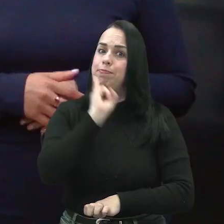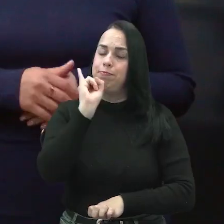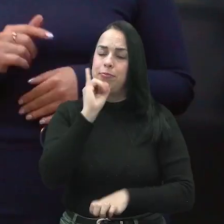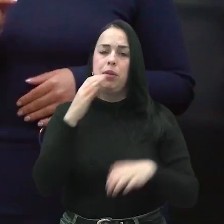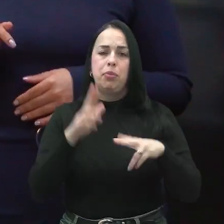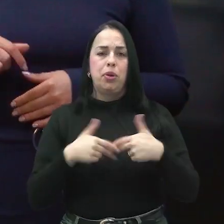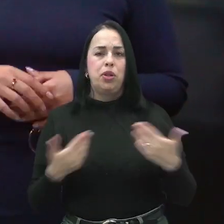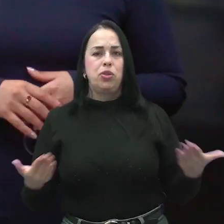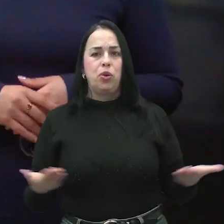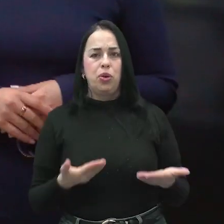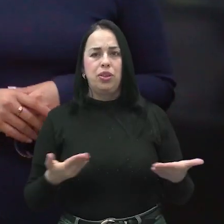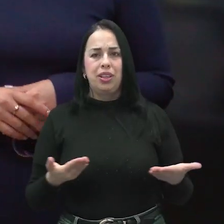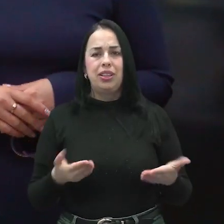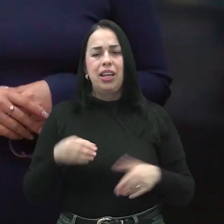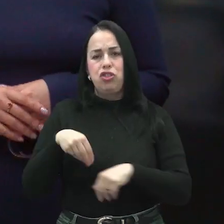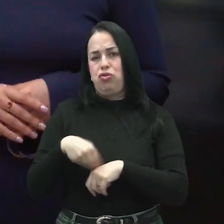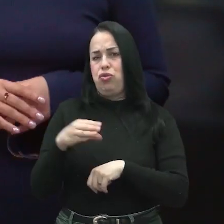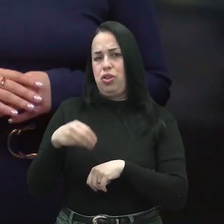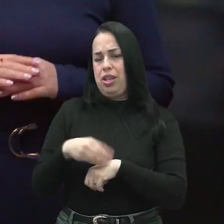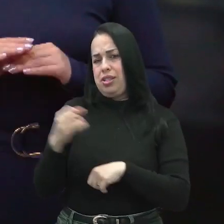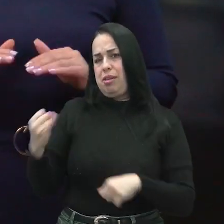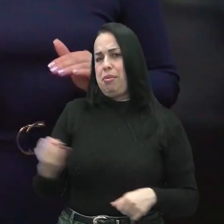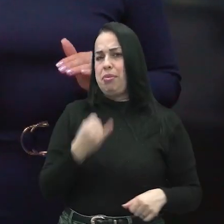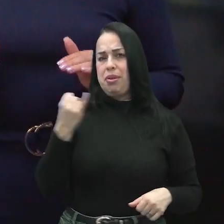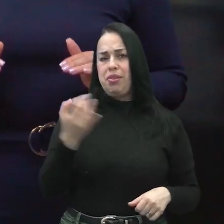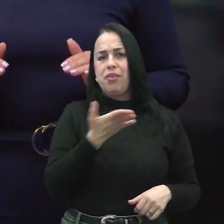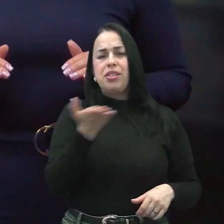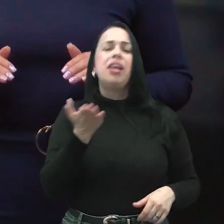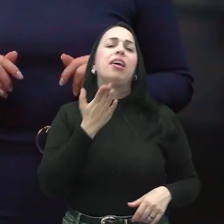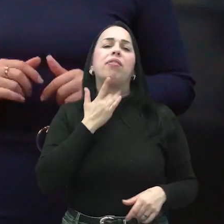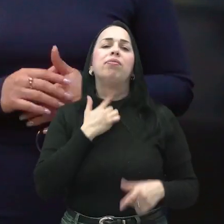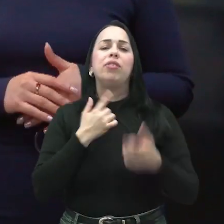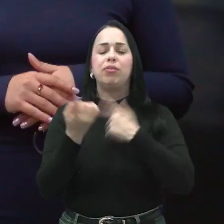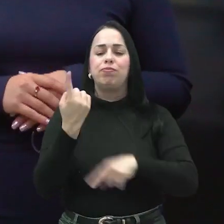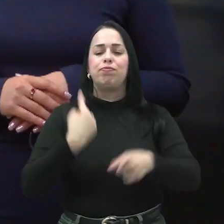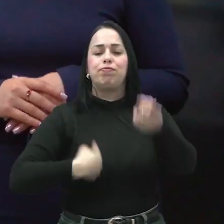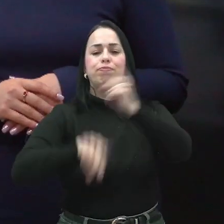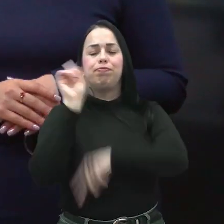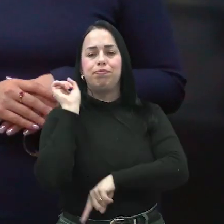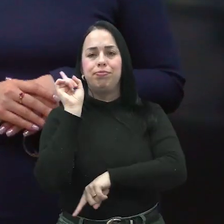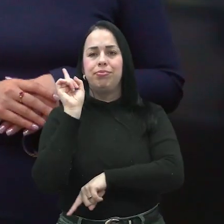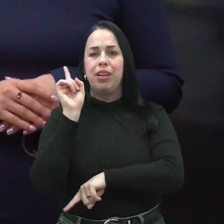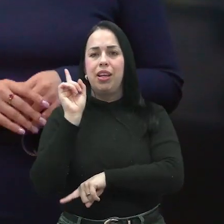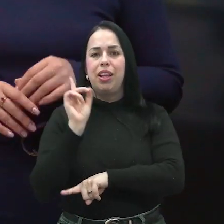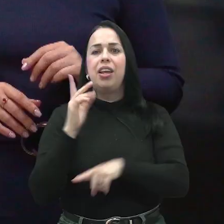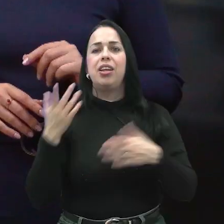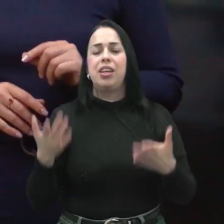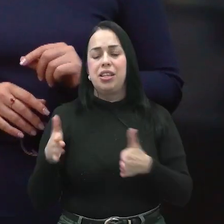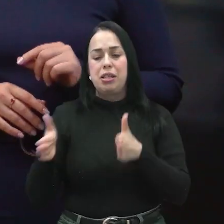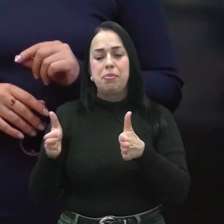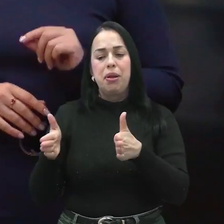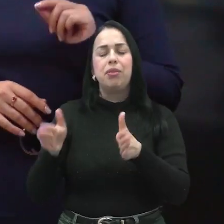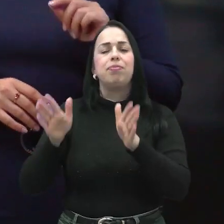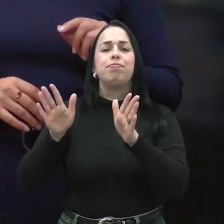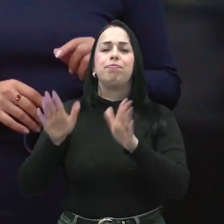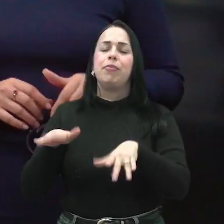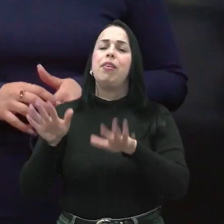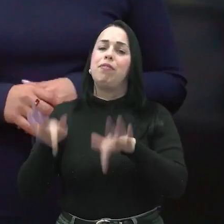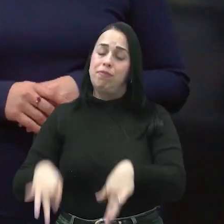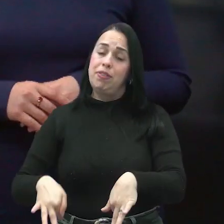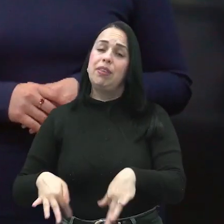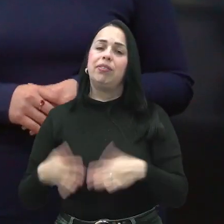importante. E aqui no Boletim sempre tem dicas valiosas para quem deseja ter sucesso no negócio e vencer um momento